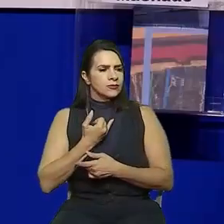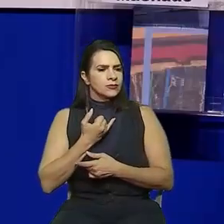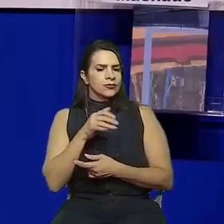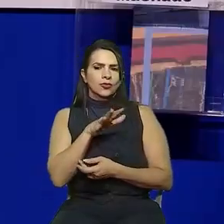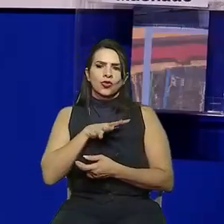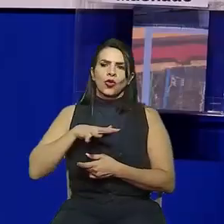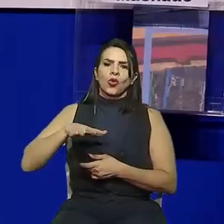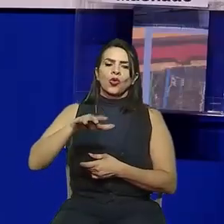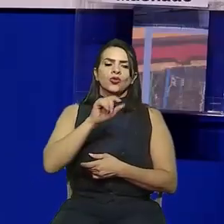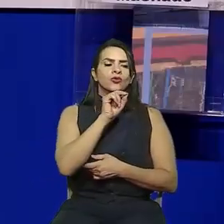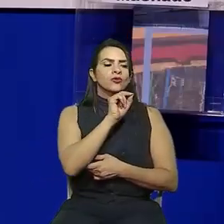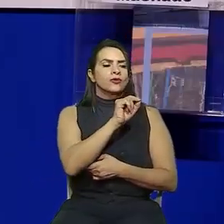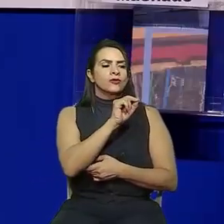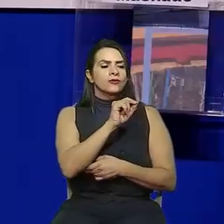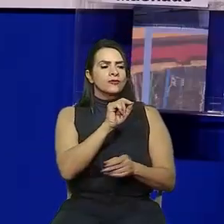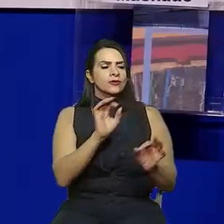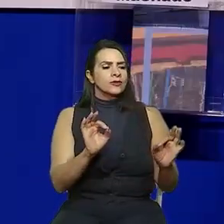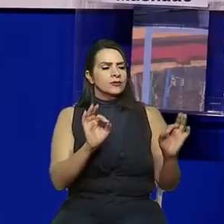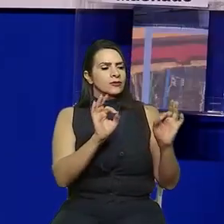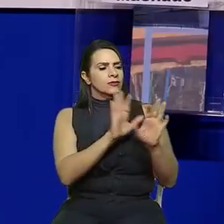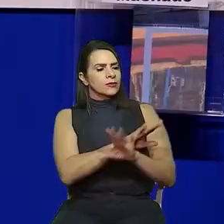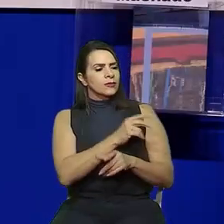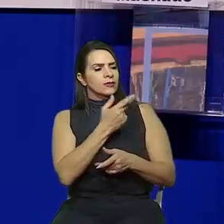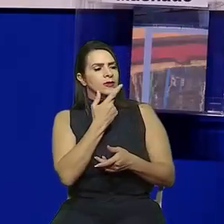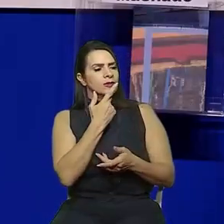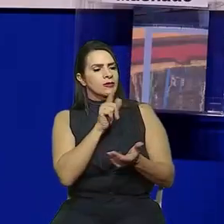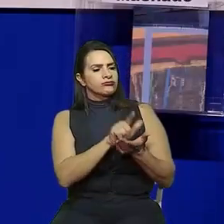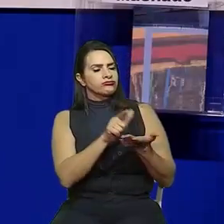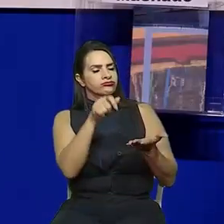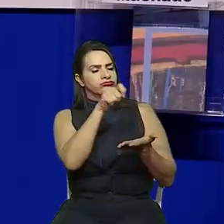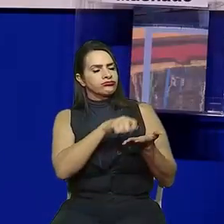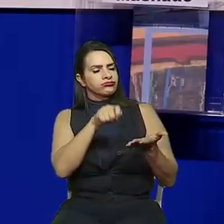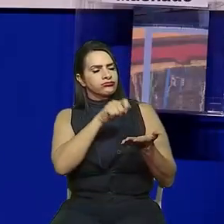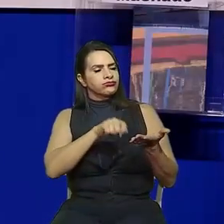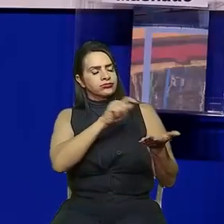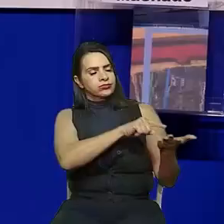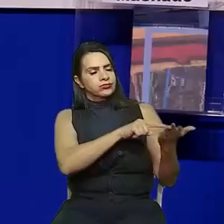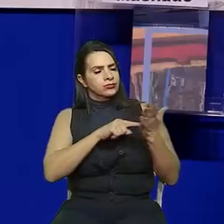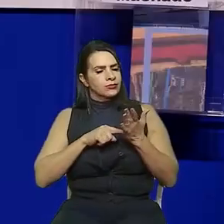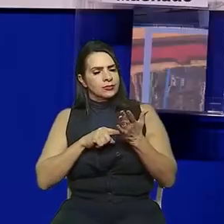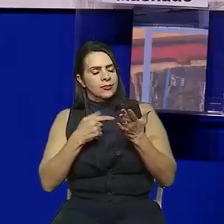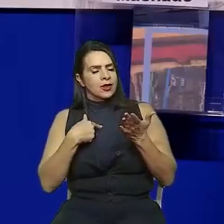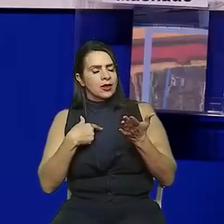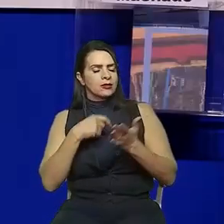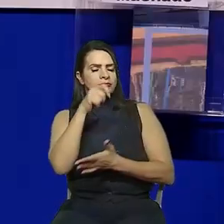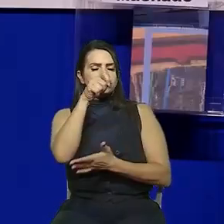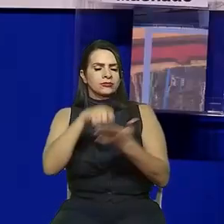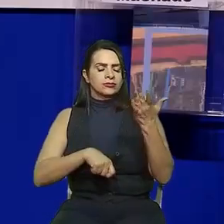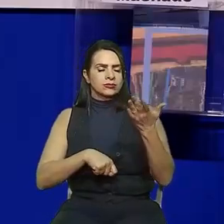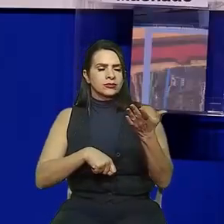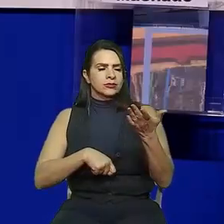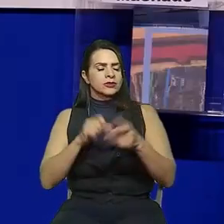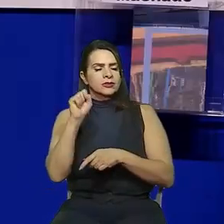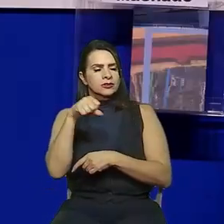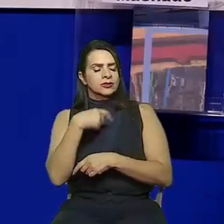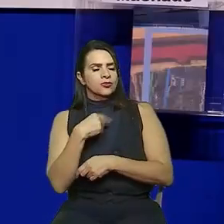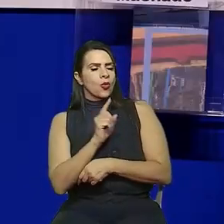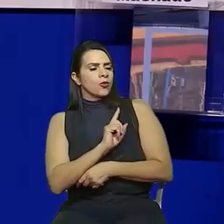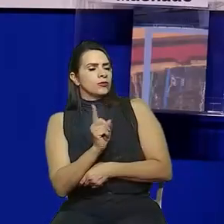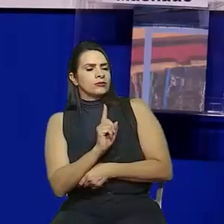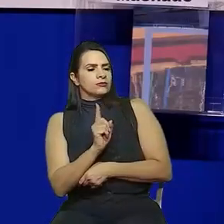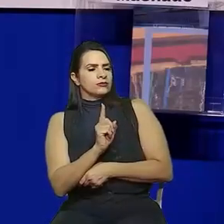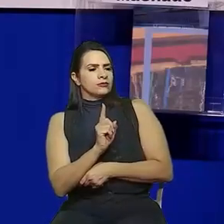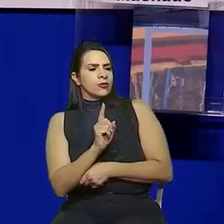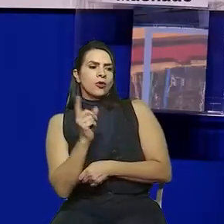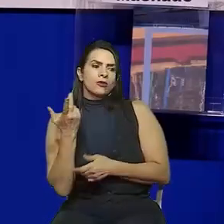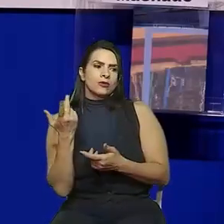todas as matérias que você fechar a página, você me passa, para eu aprovar ou não. Eu